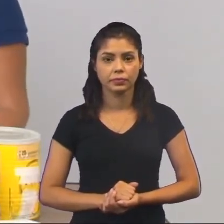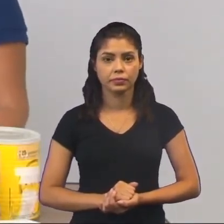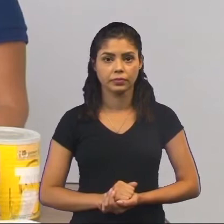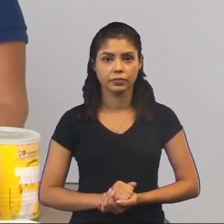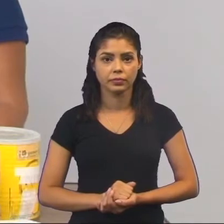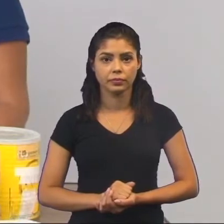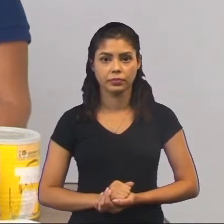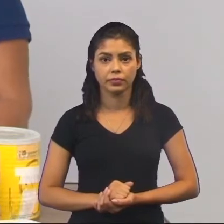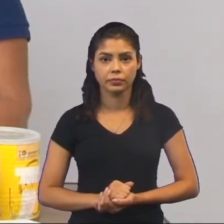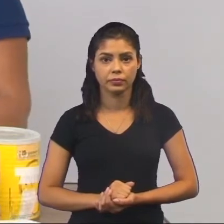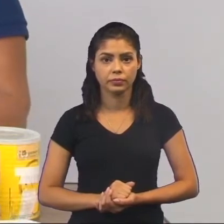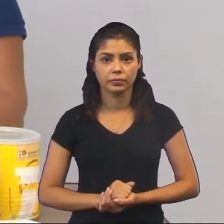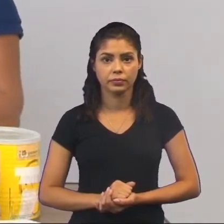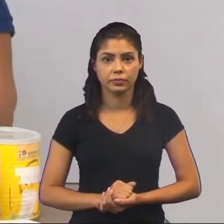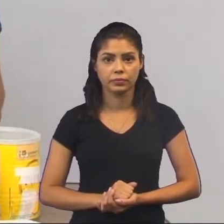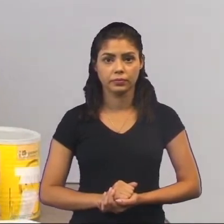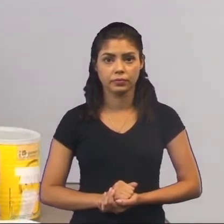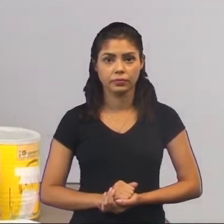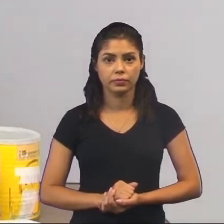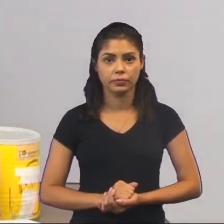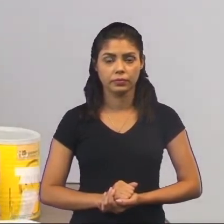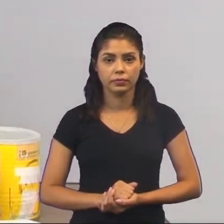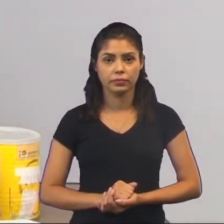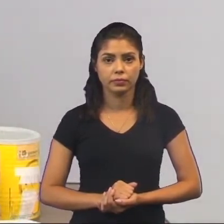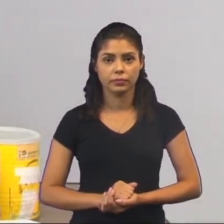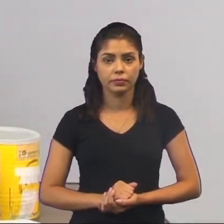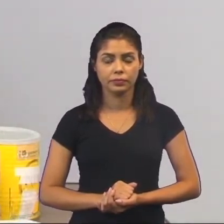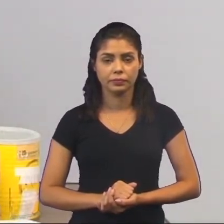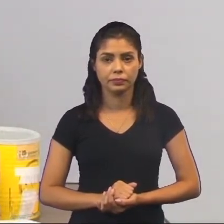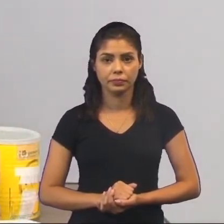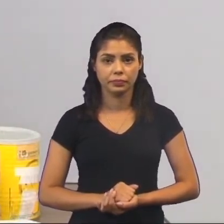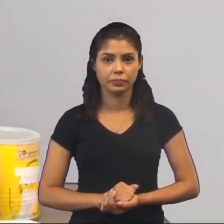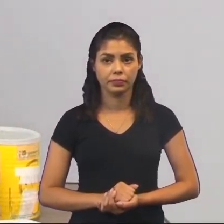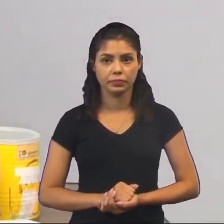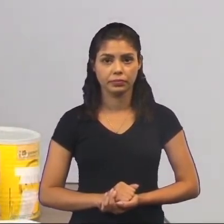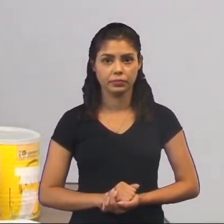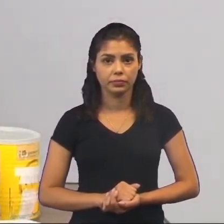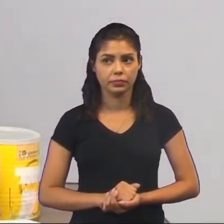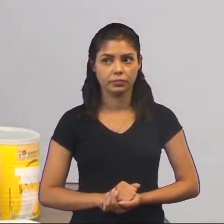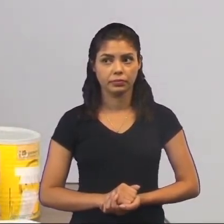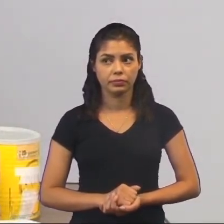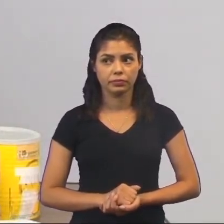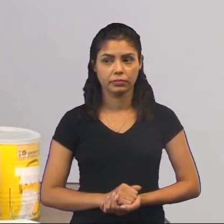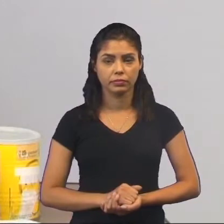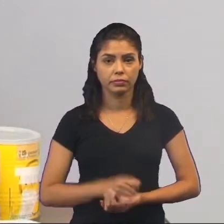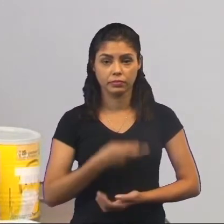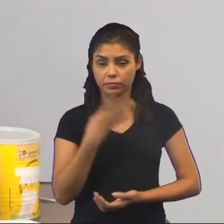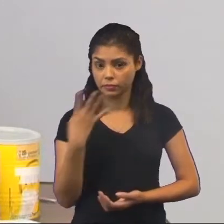3 colheres de sopa de achocolatado. Contem comigo aí.